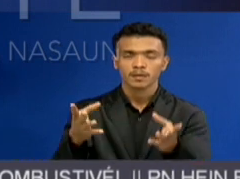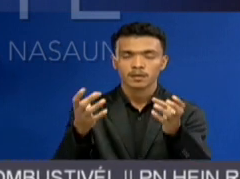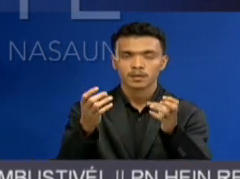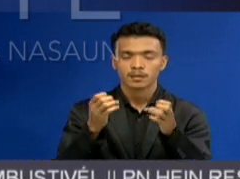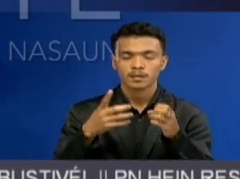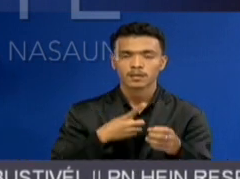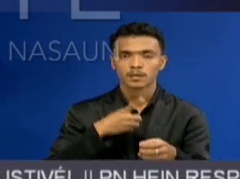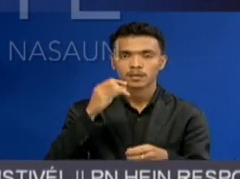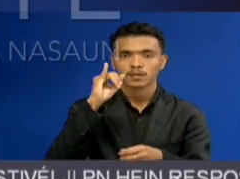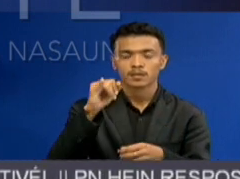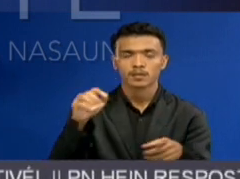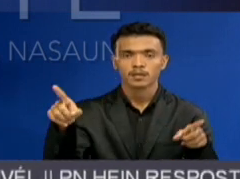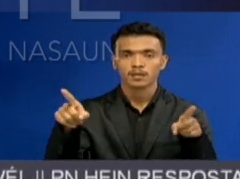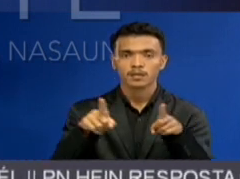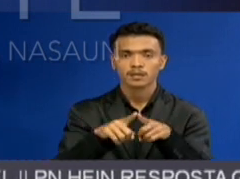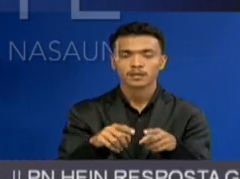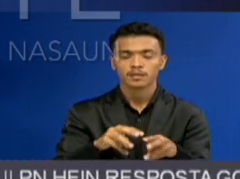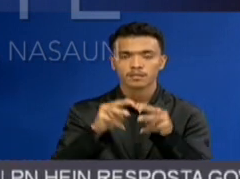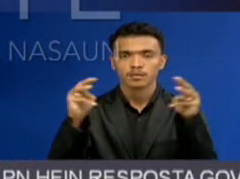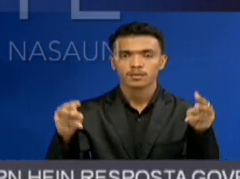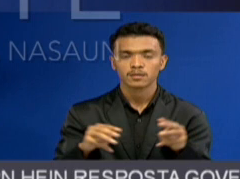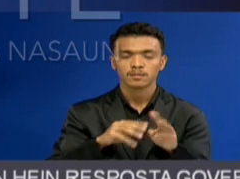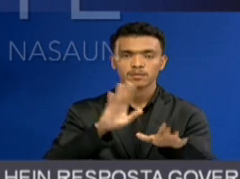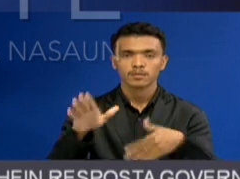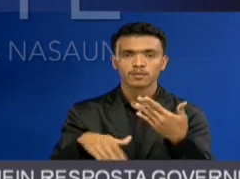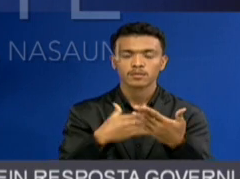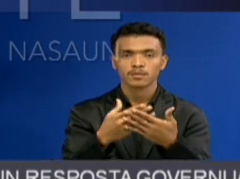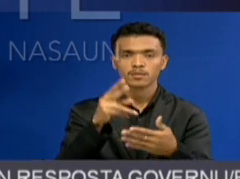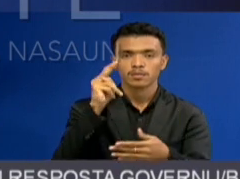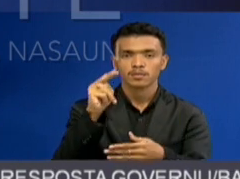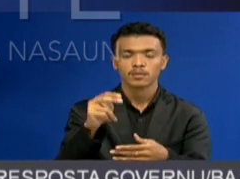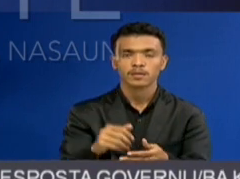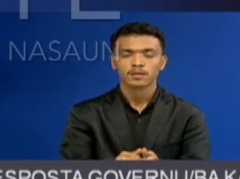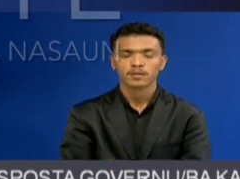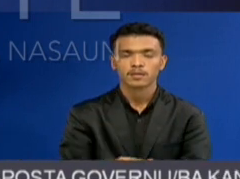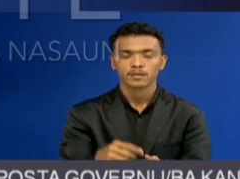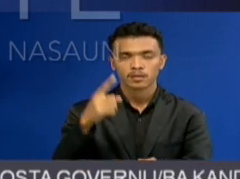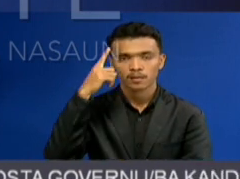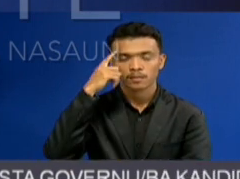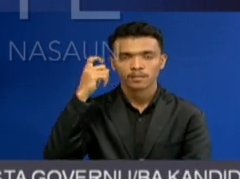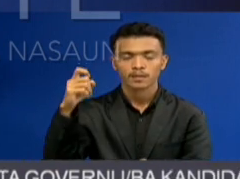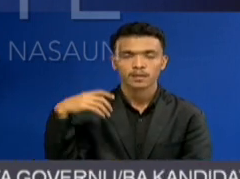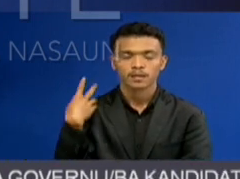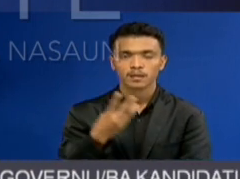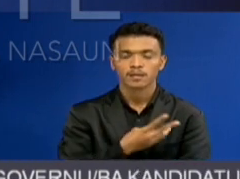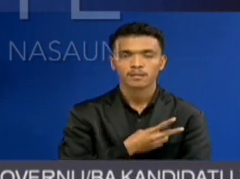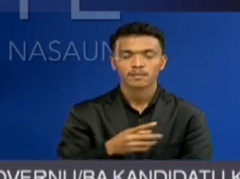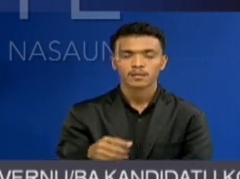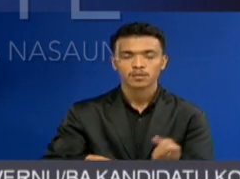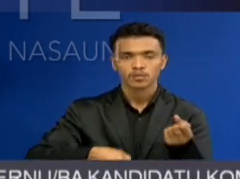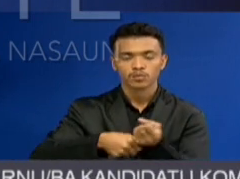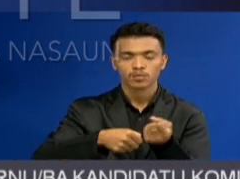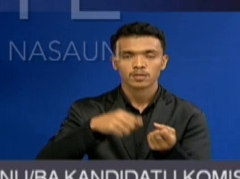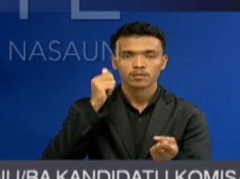tarjeta barometer baixa município roto tuninha área também nem mas a minha encoraja na